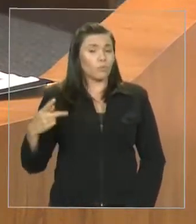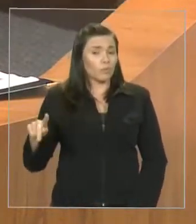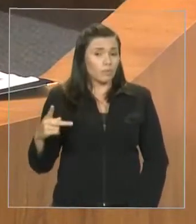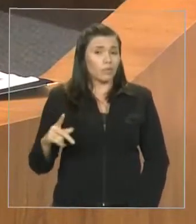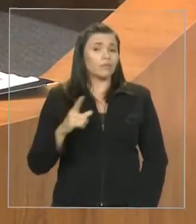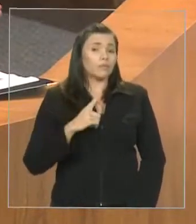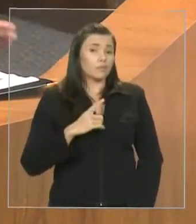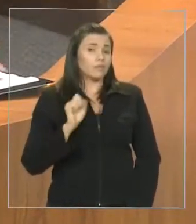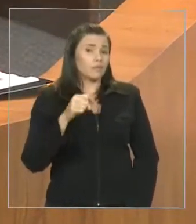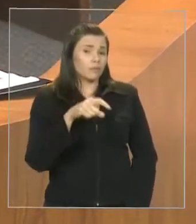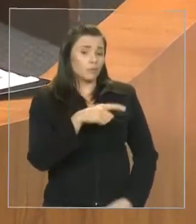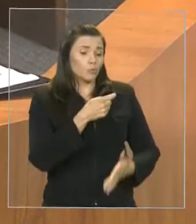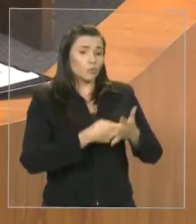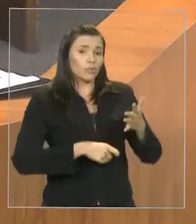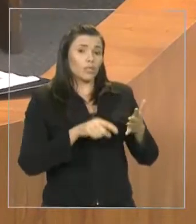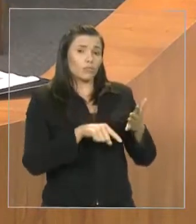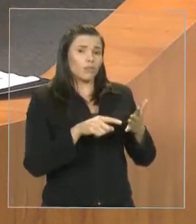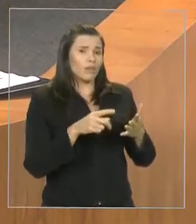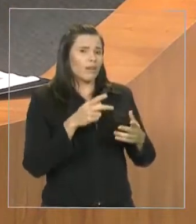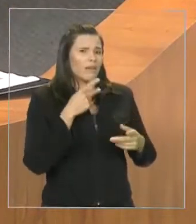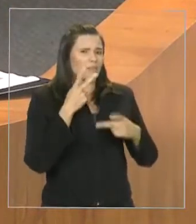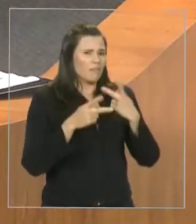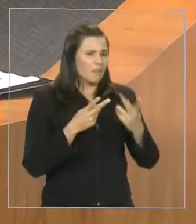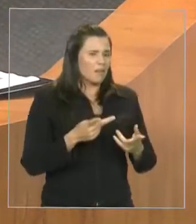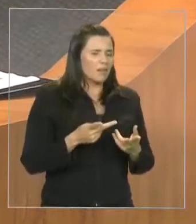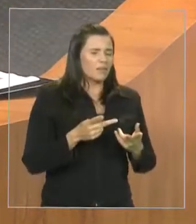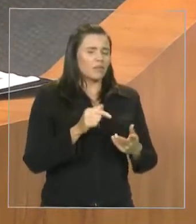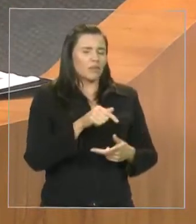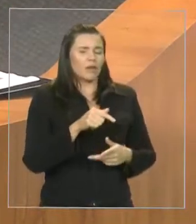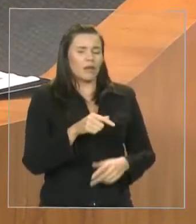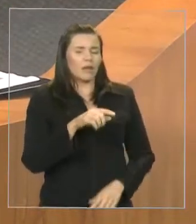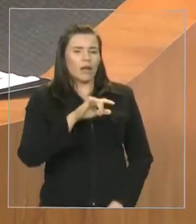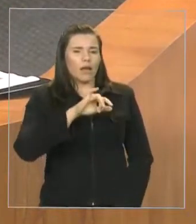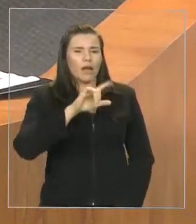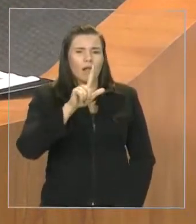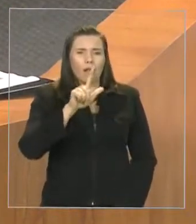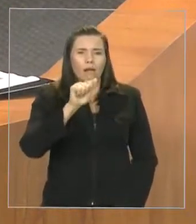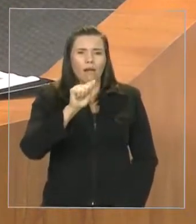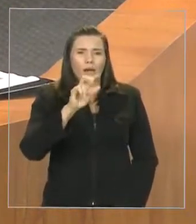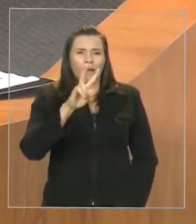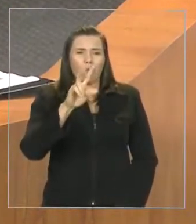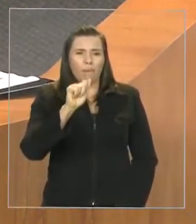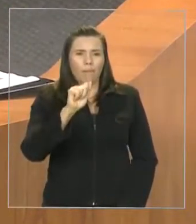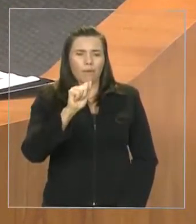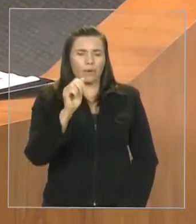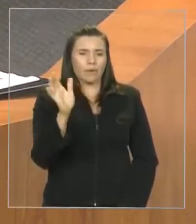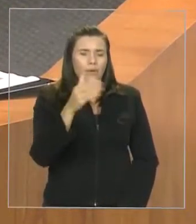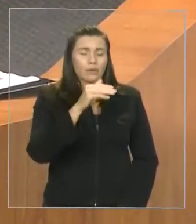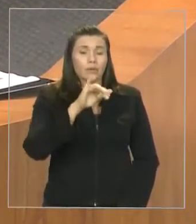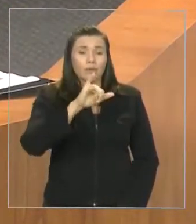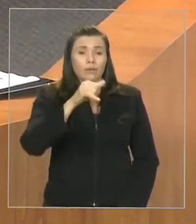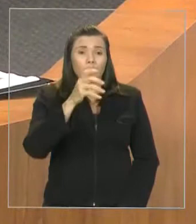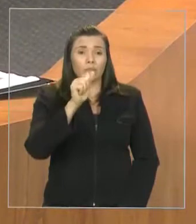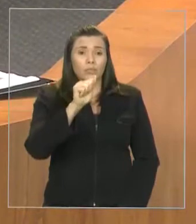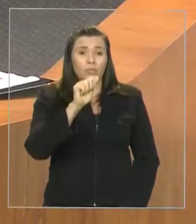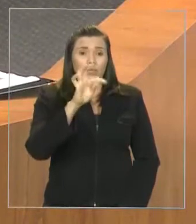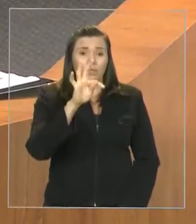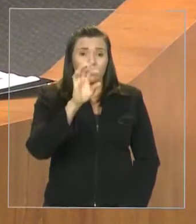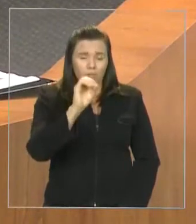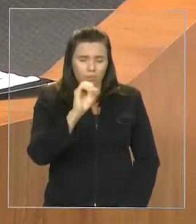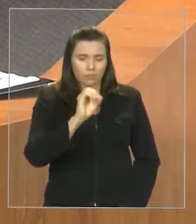o que é a Lava Jato, senhoras e senhores? É a maior operação de combate à corrupção do país. E o governo do Estado do